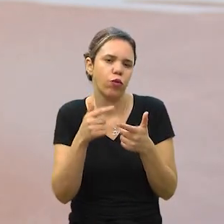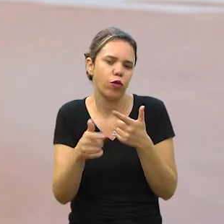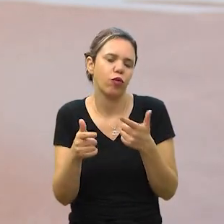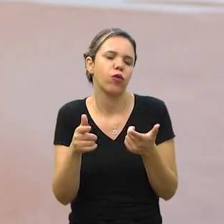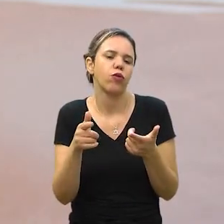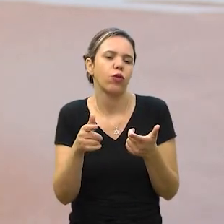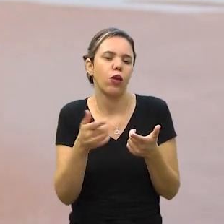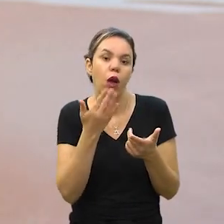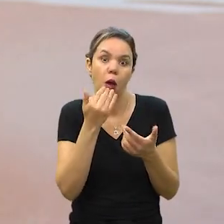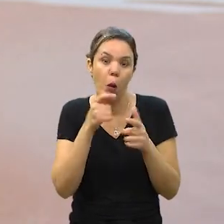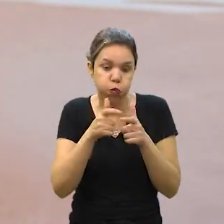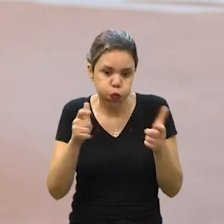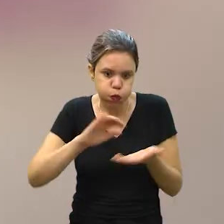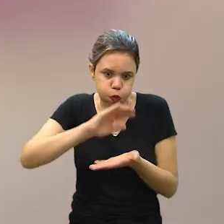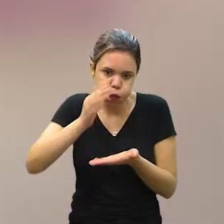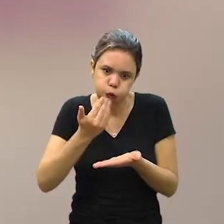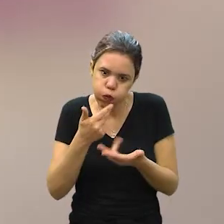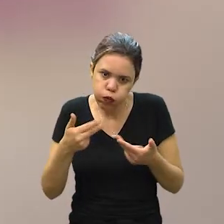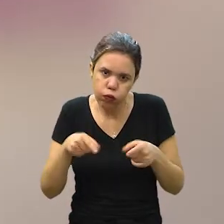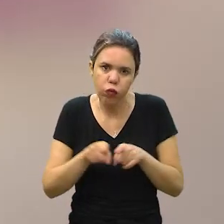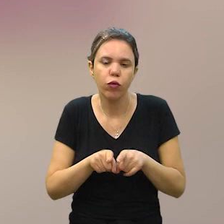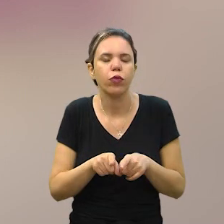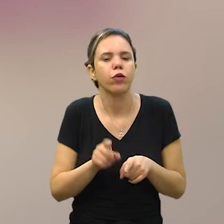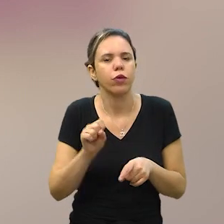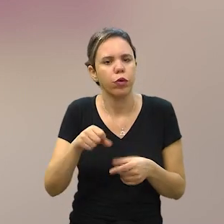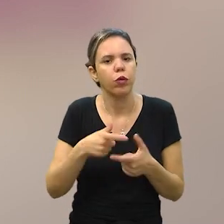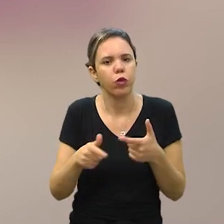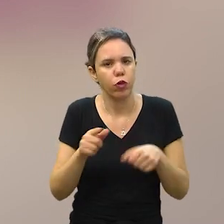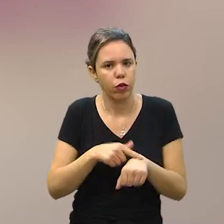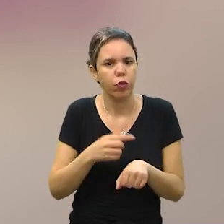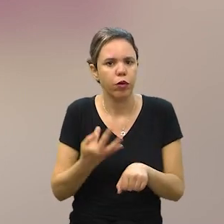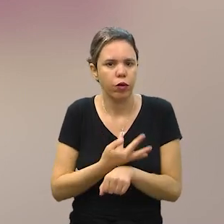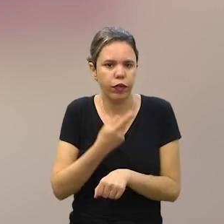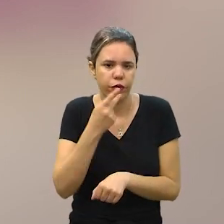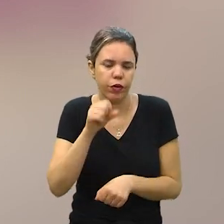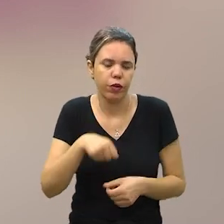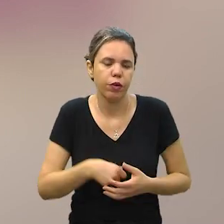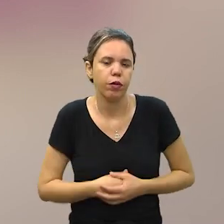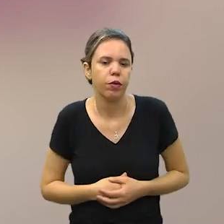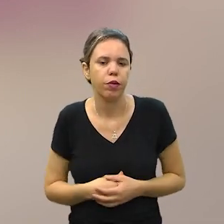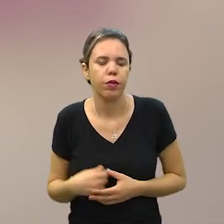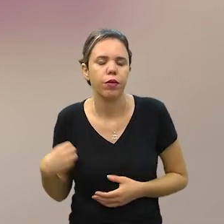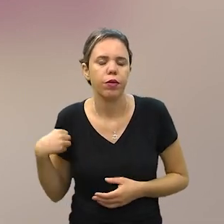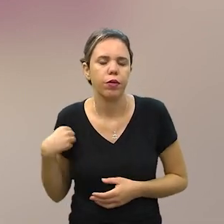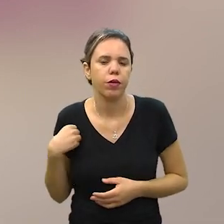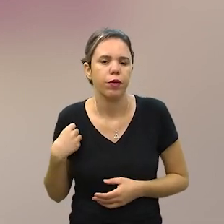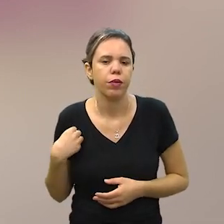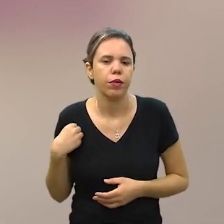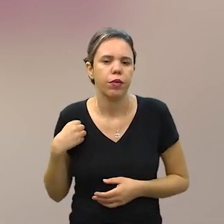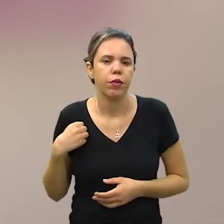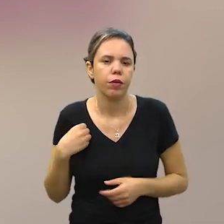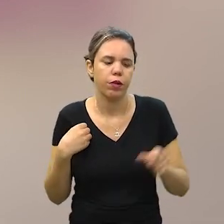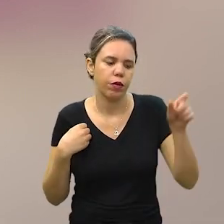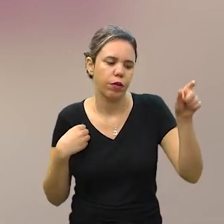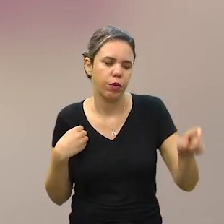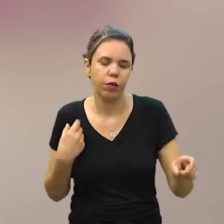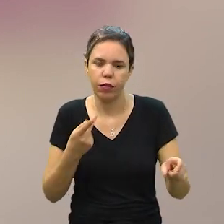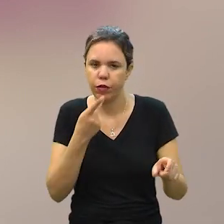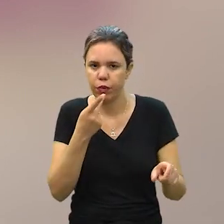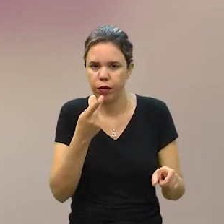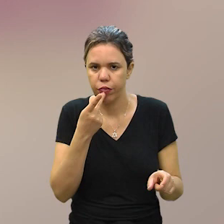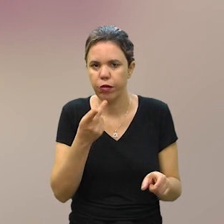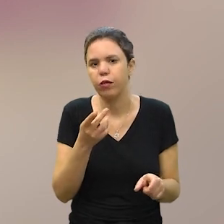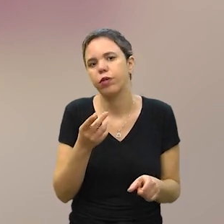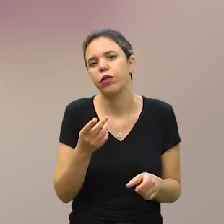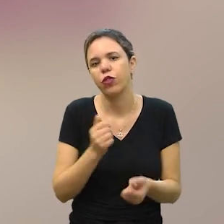estar relacionado a este momento. Sim, sim, pode-se dizer sim, né? A pessoa, como a gente